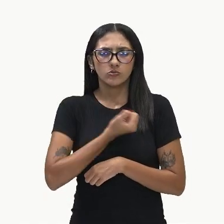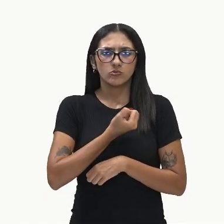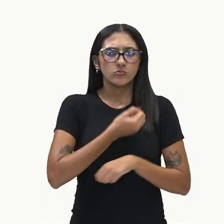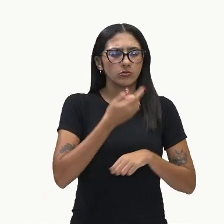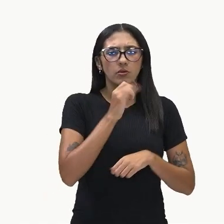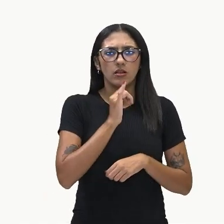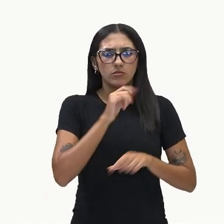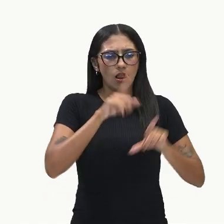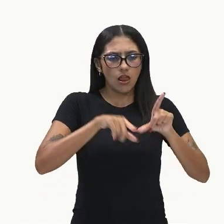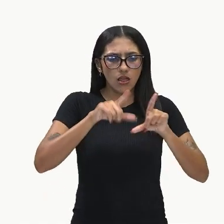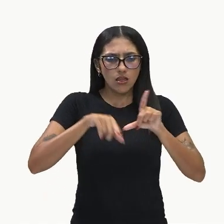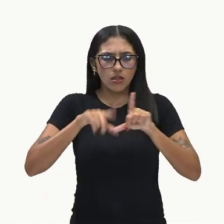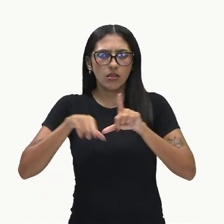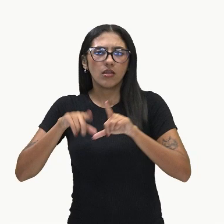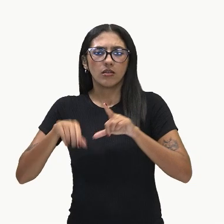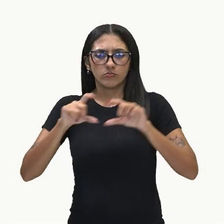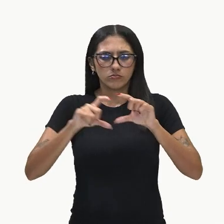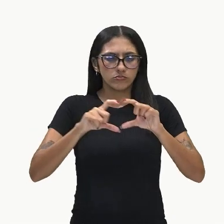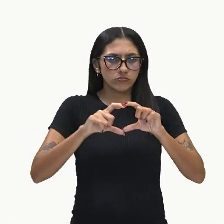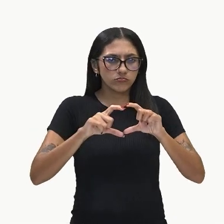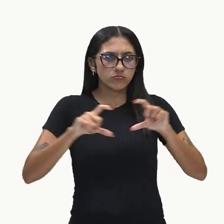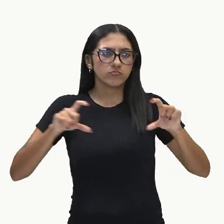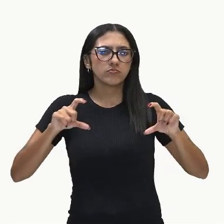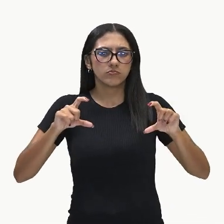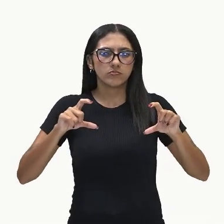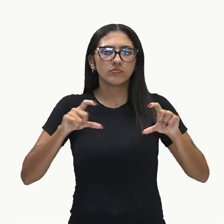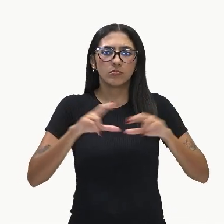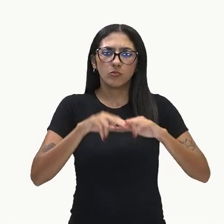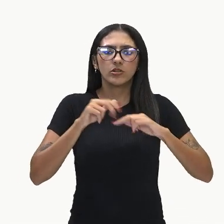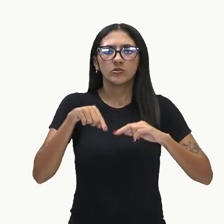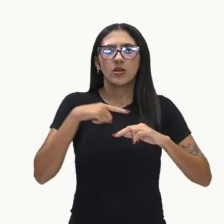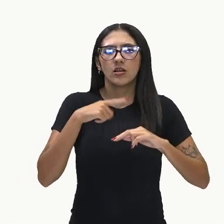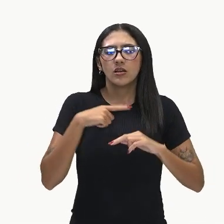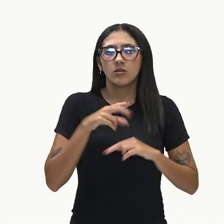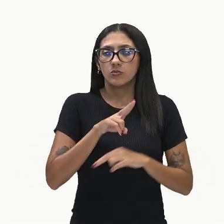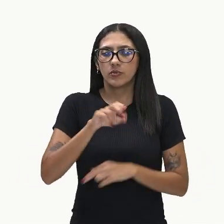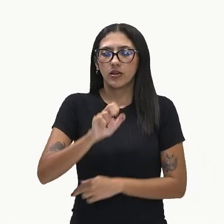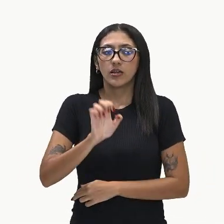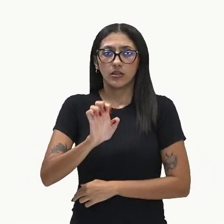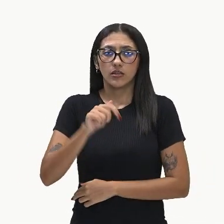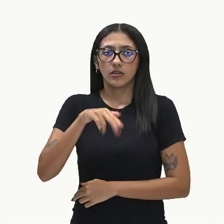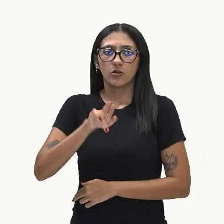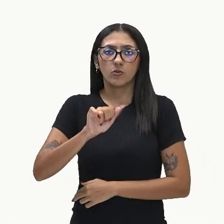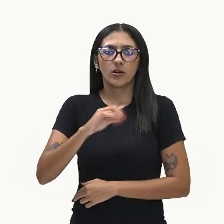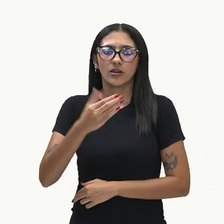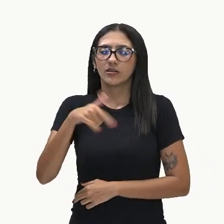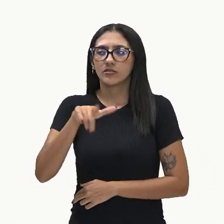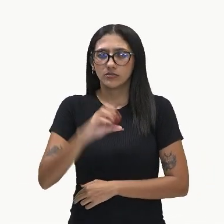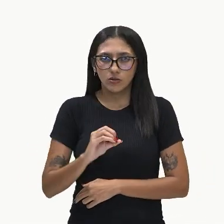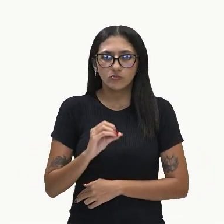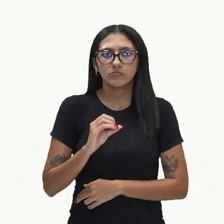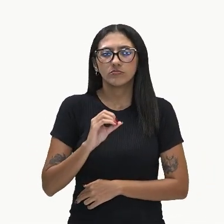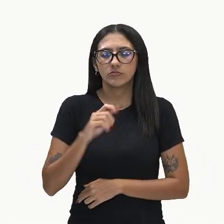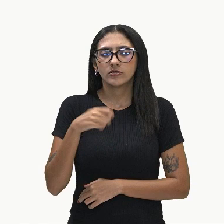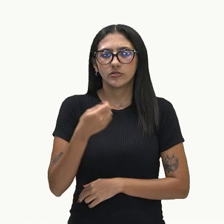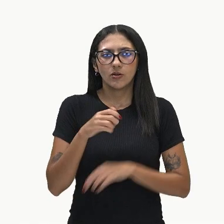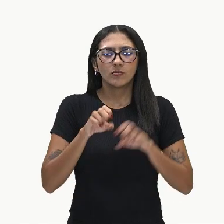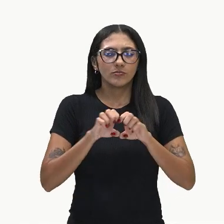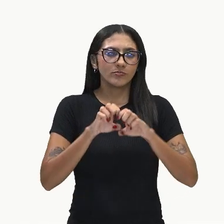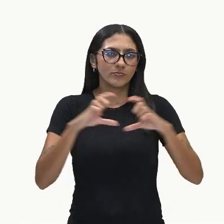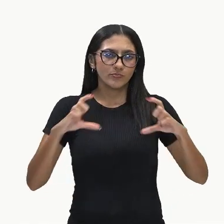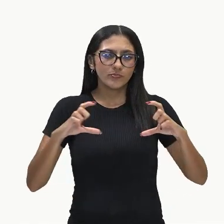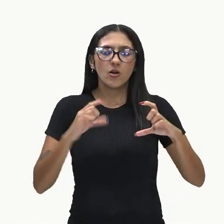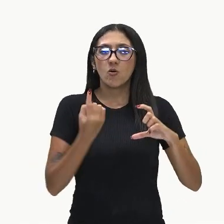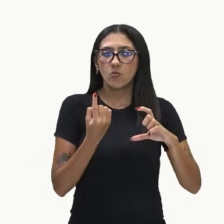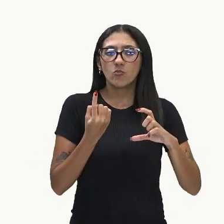desconhecidos. Dessa sentença é denominada equação. Então, um ou mais símbolos.